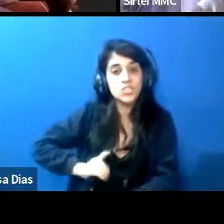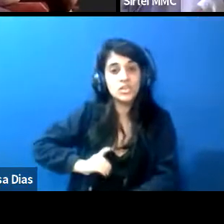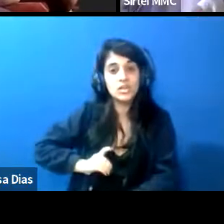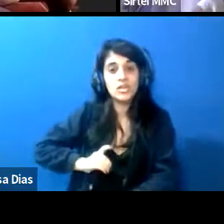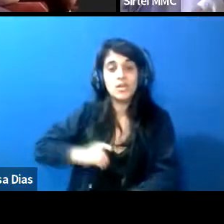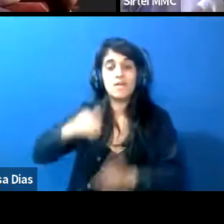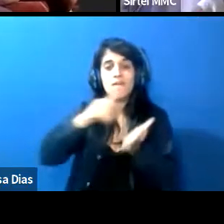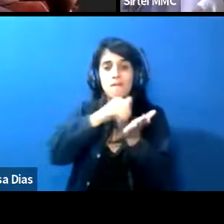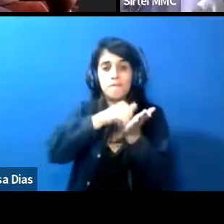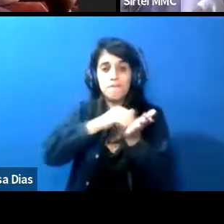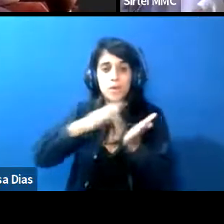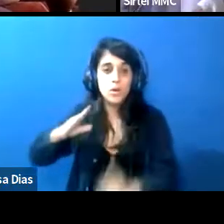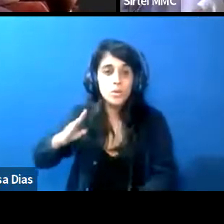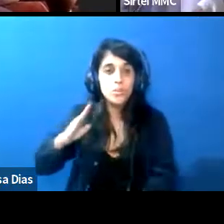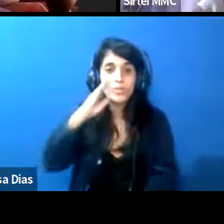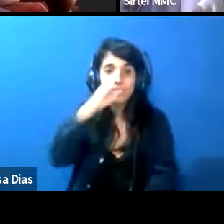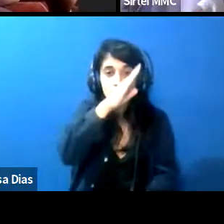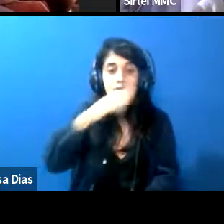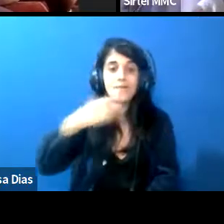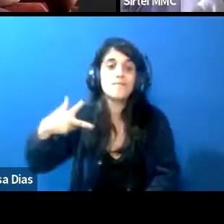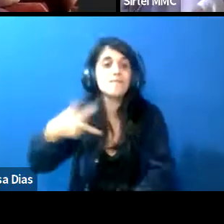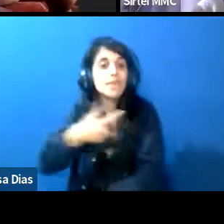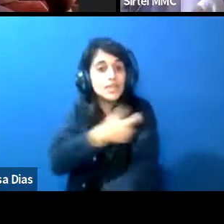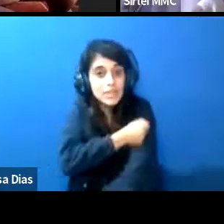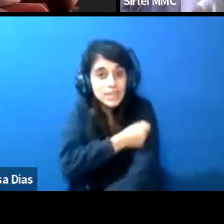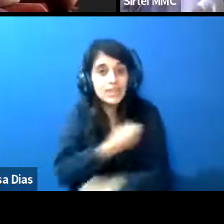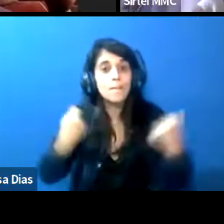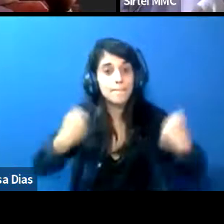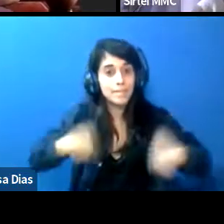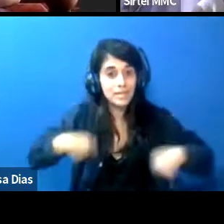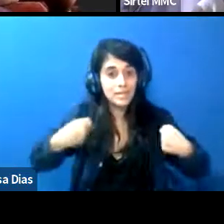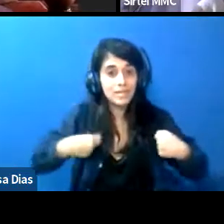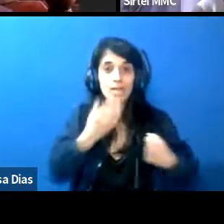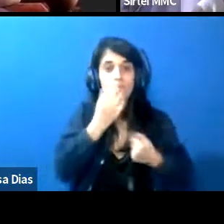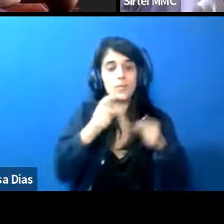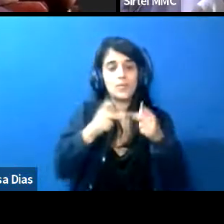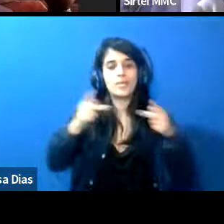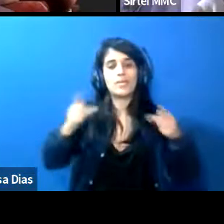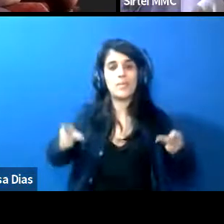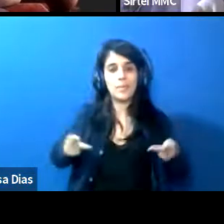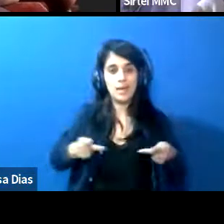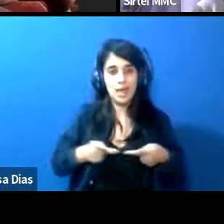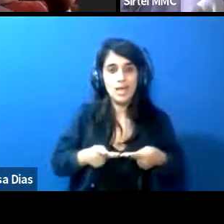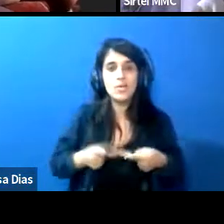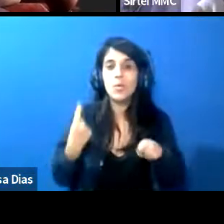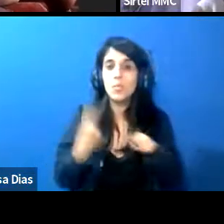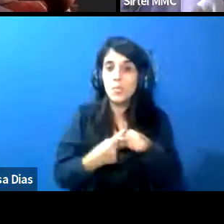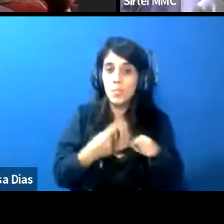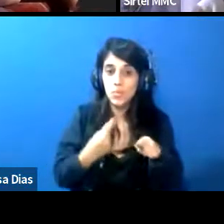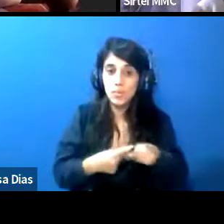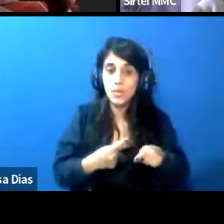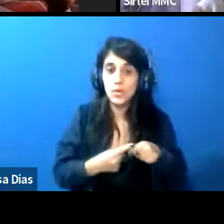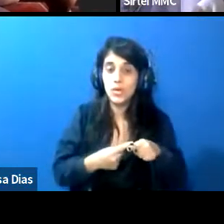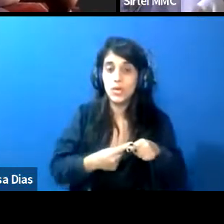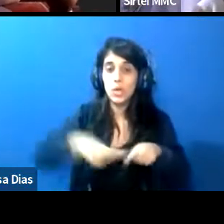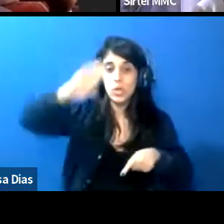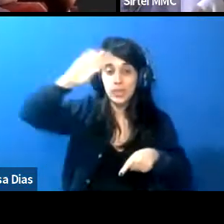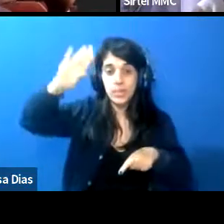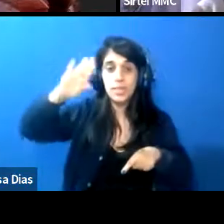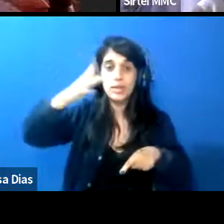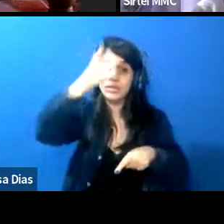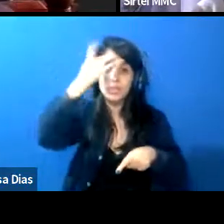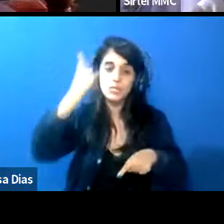governo genocida, vacina no braço, comida no prato, porque a ordem é ninguém passar fome.